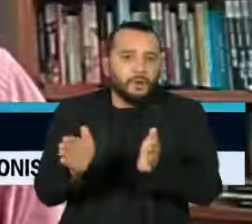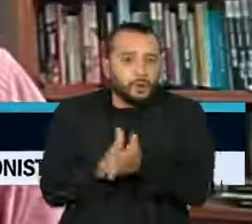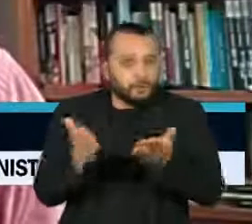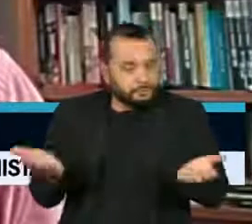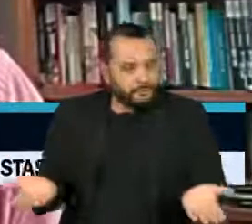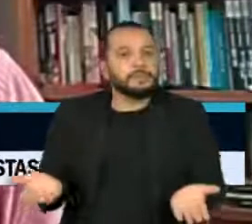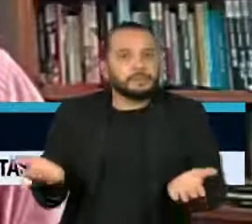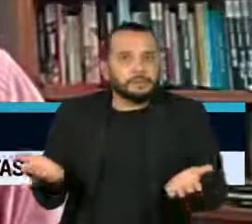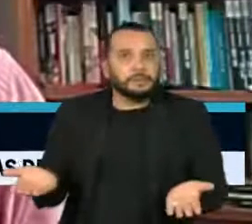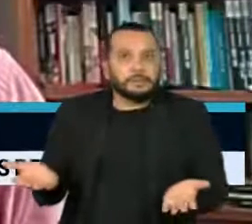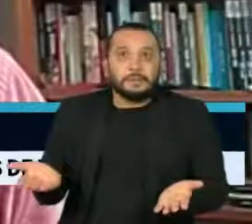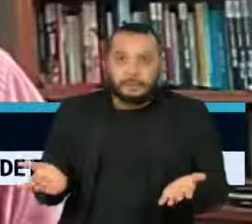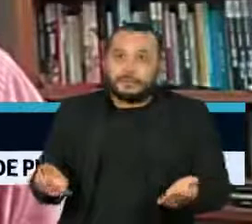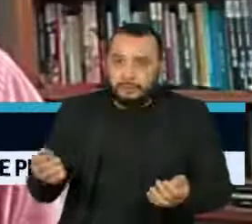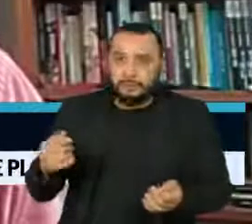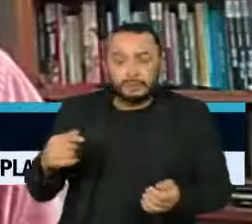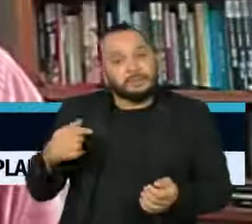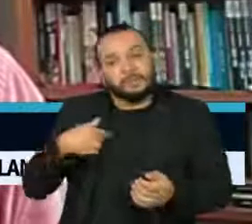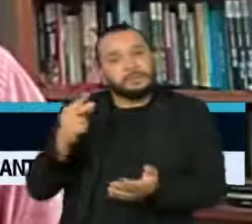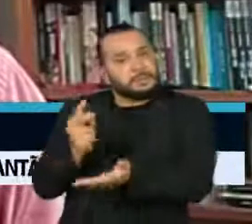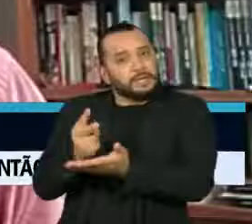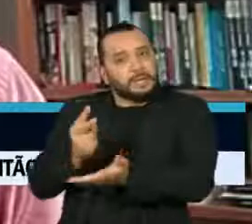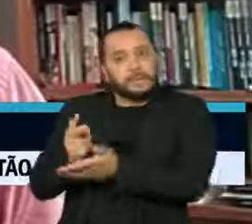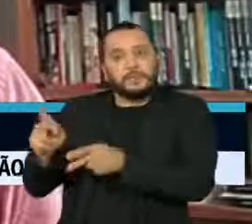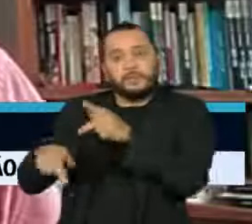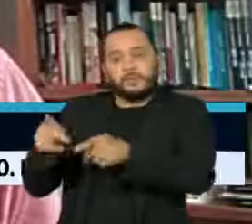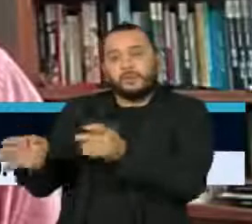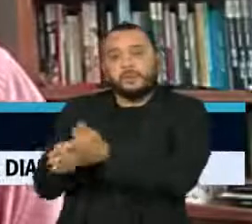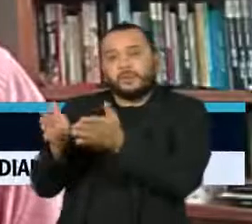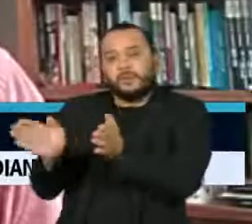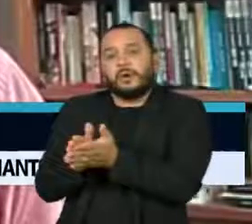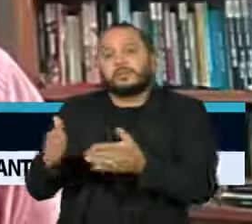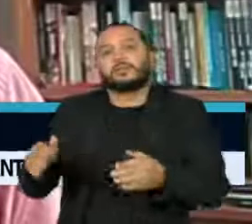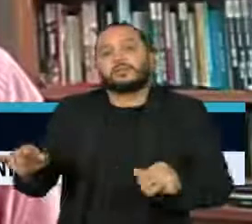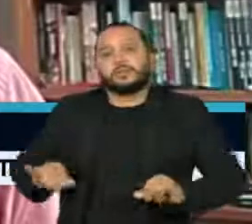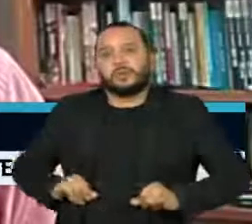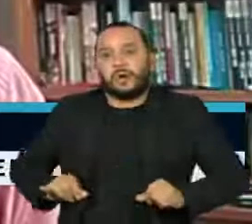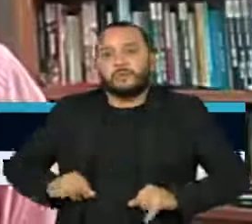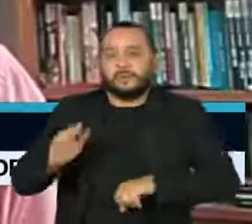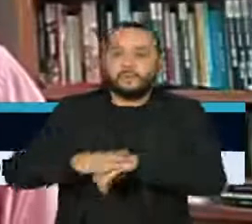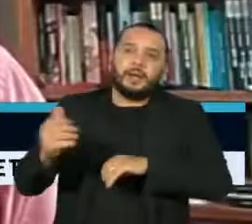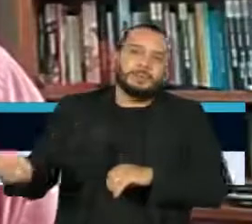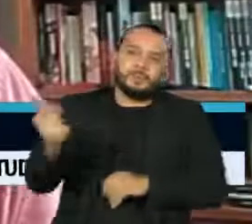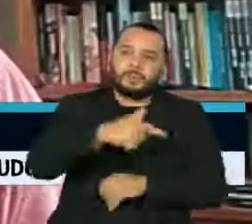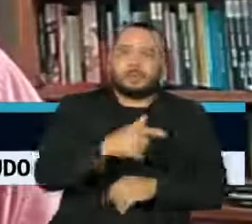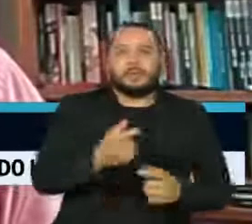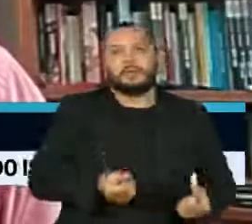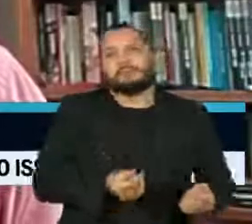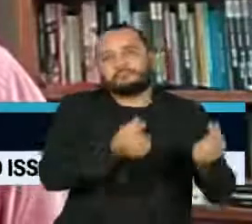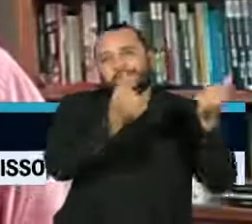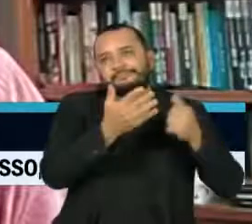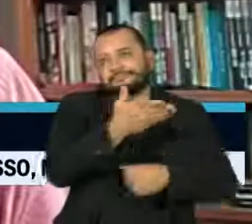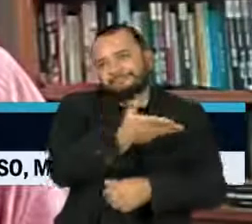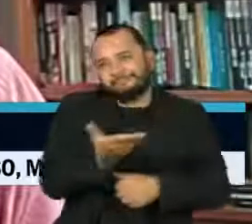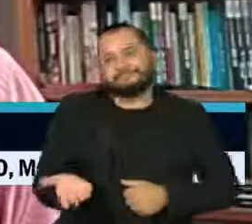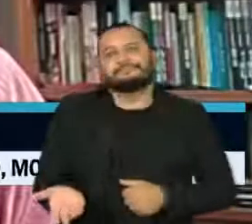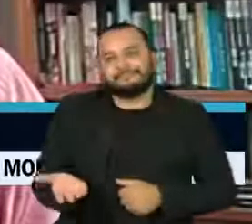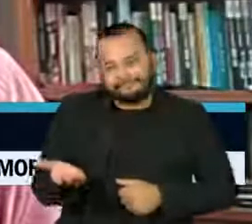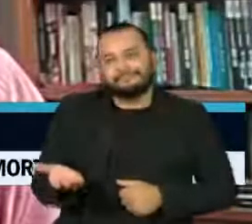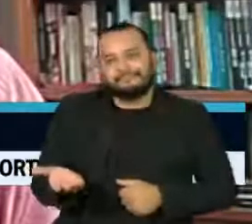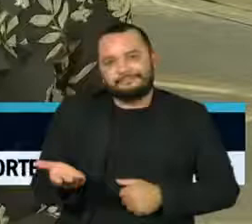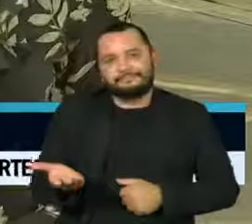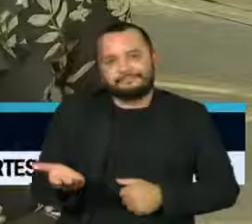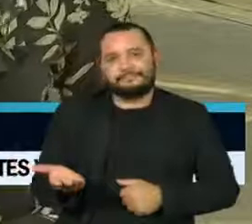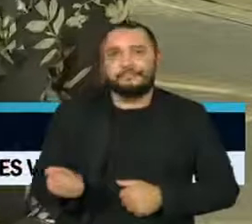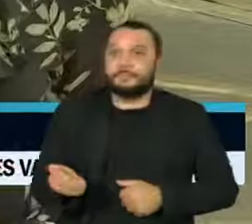quando é medida apenas para as classes mais pobres, ela é muito mais elevada do que aquela que, é percebida pelo conjunto da